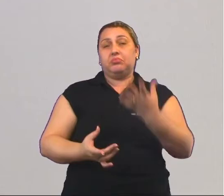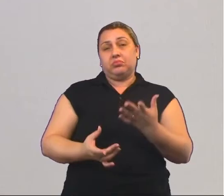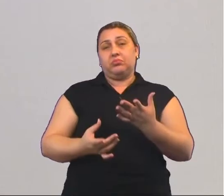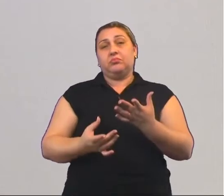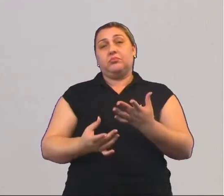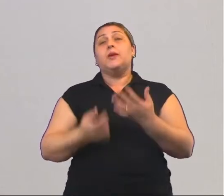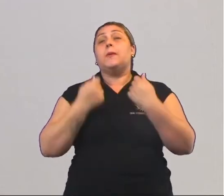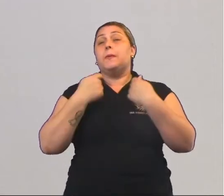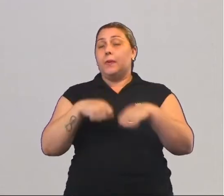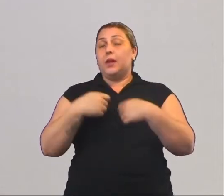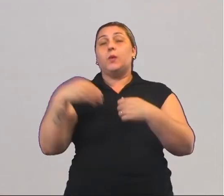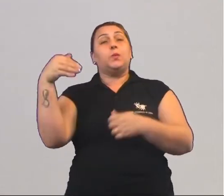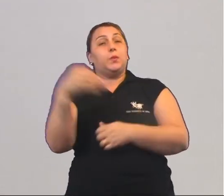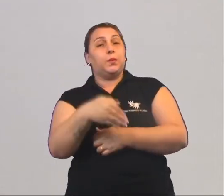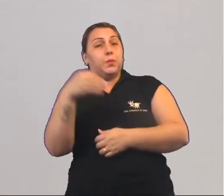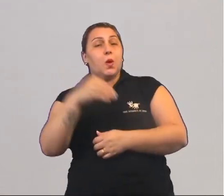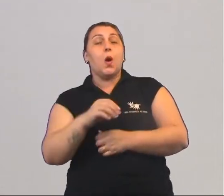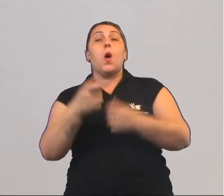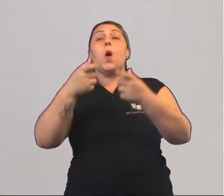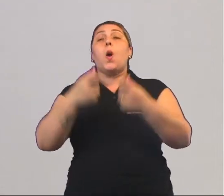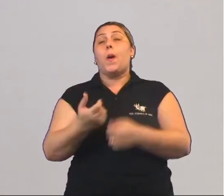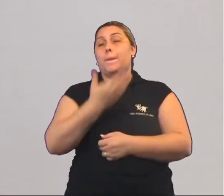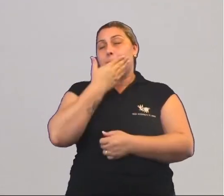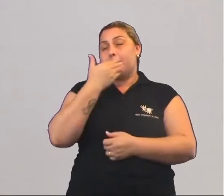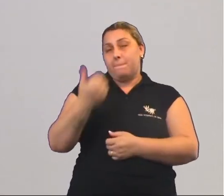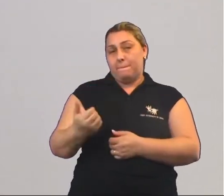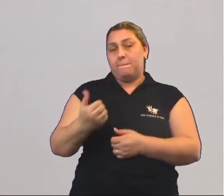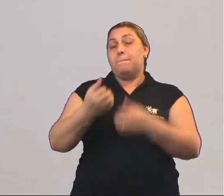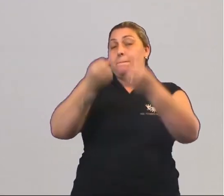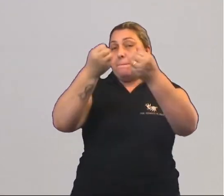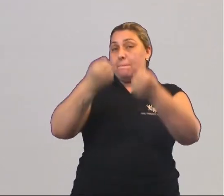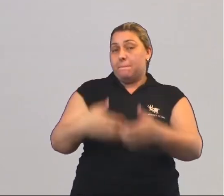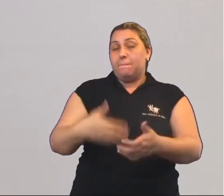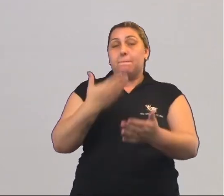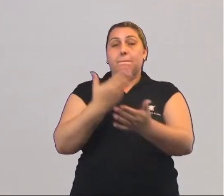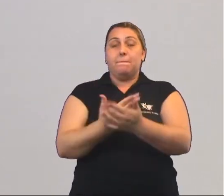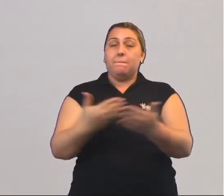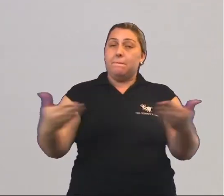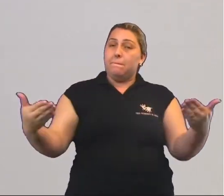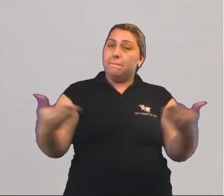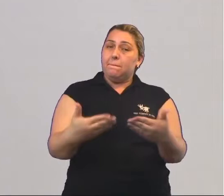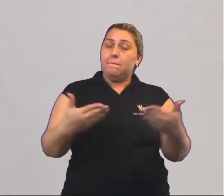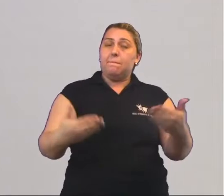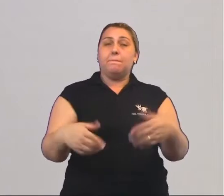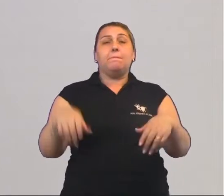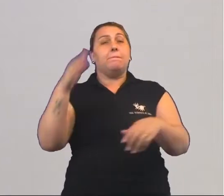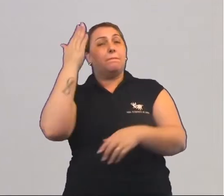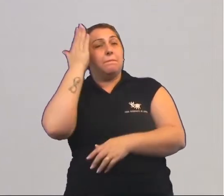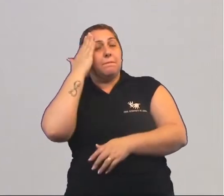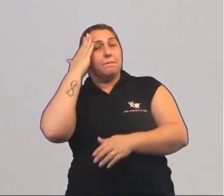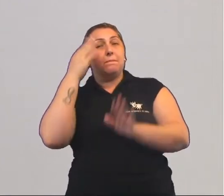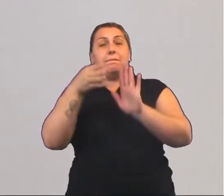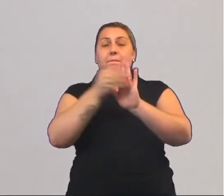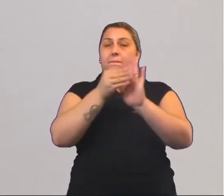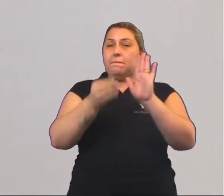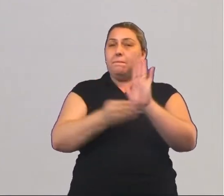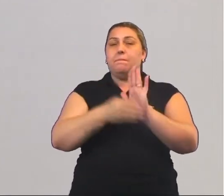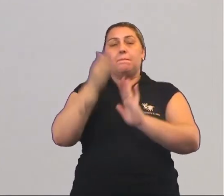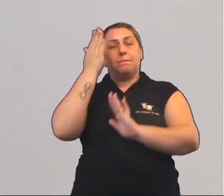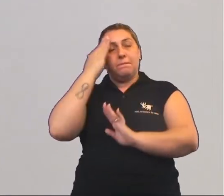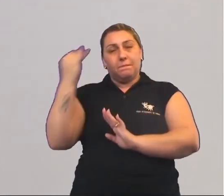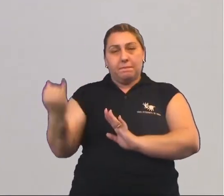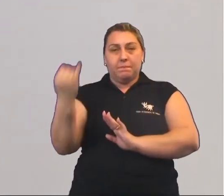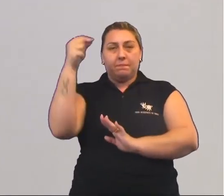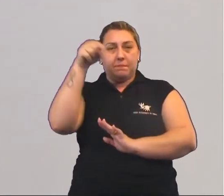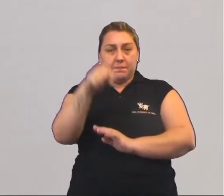regularidade, com constância? Onde você pode melhorar? É isso que eu quero deixar para vocês na nossa aula de hoje. Além de entender sobre o conteúdo, entender também a